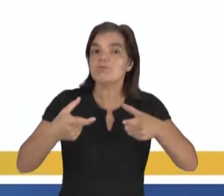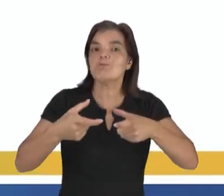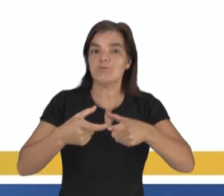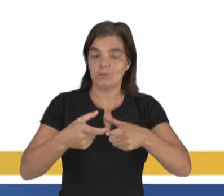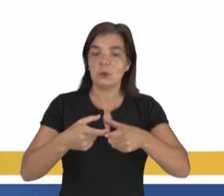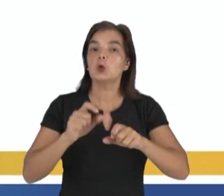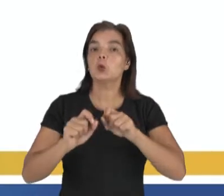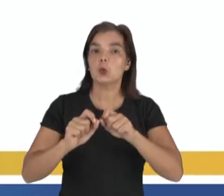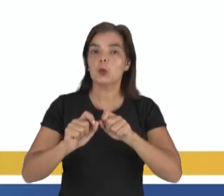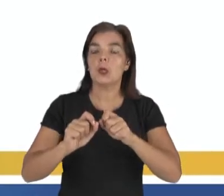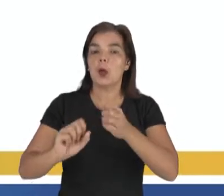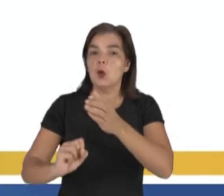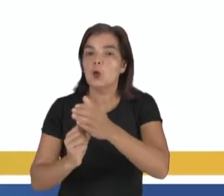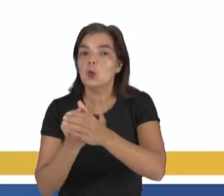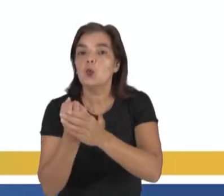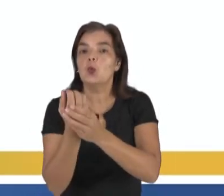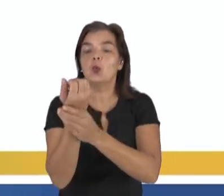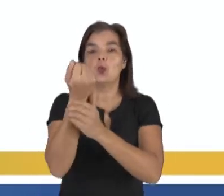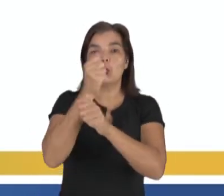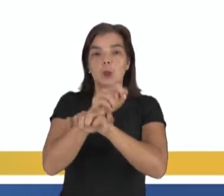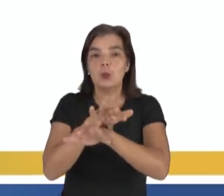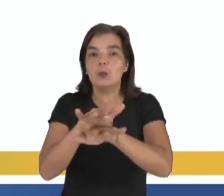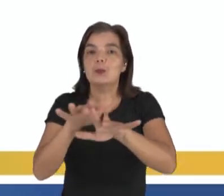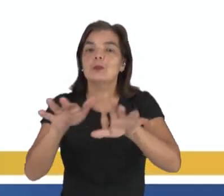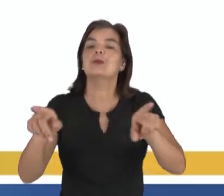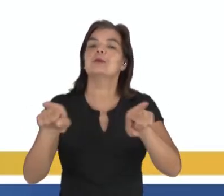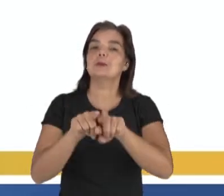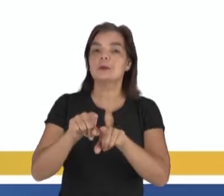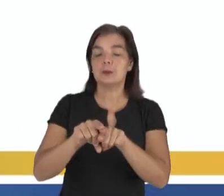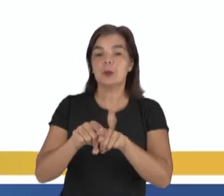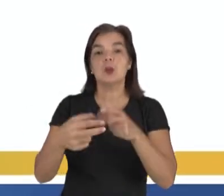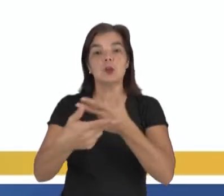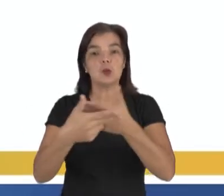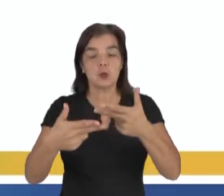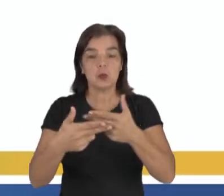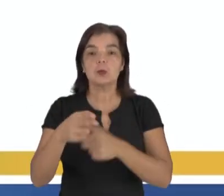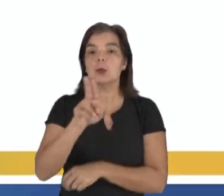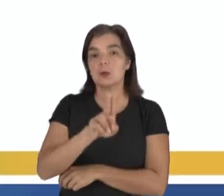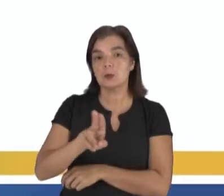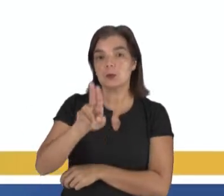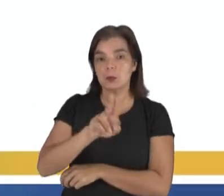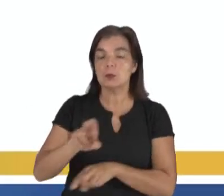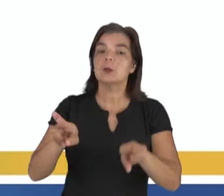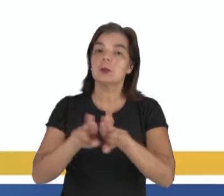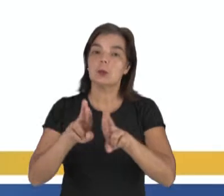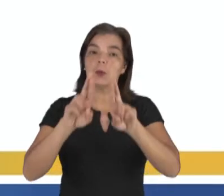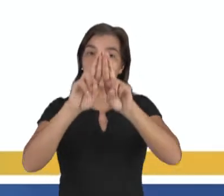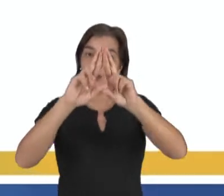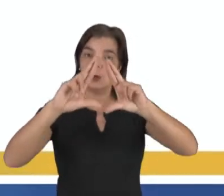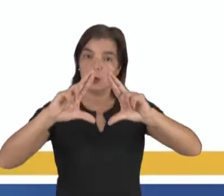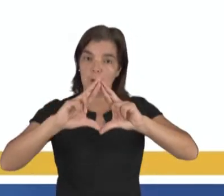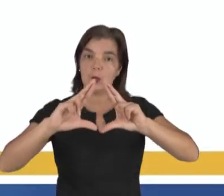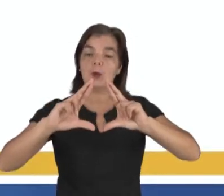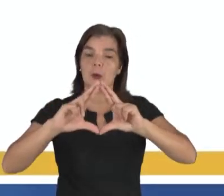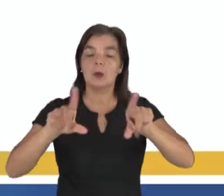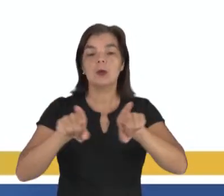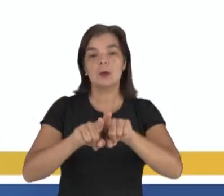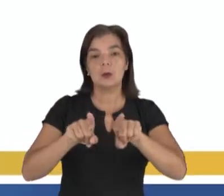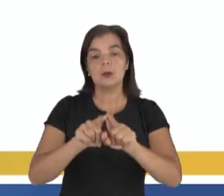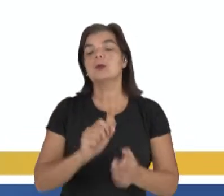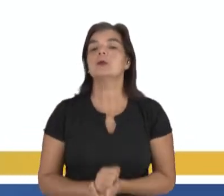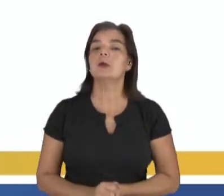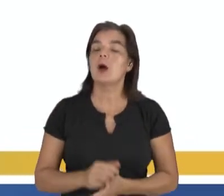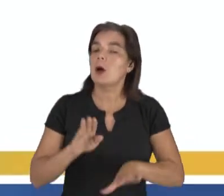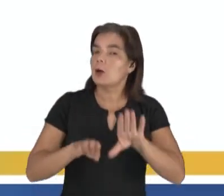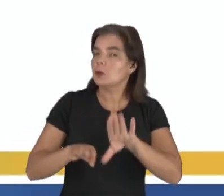de matérias-primas e produtos e o aumento da reutilização e da reciclagem. Então,